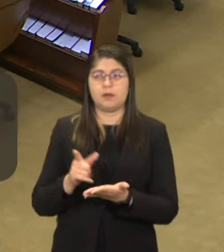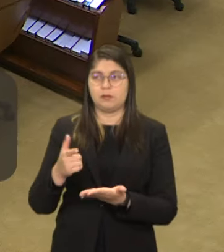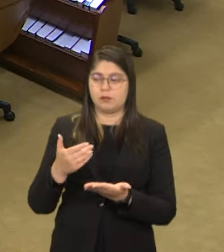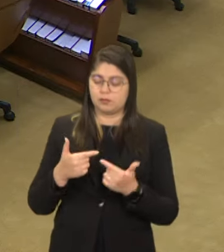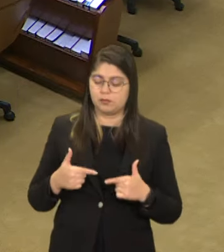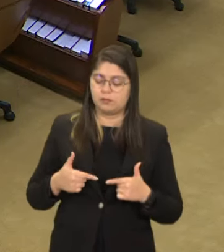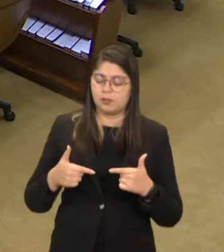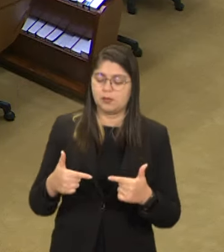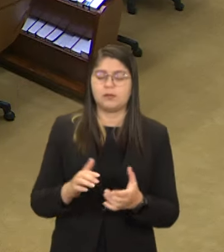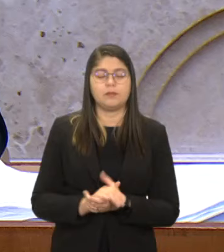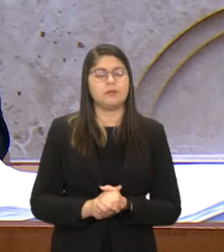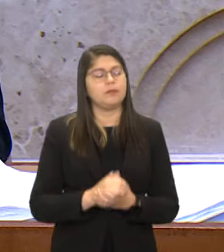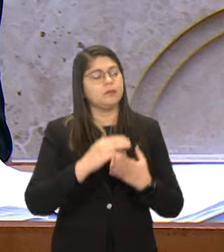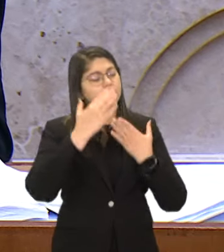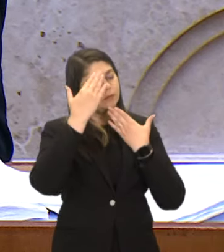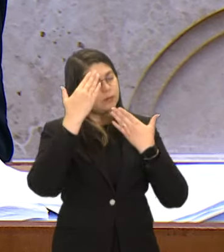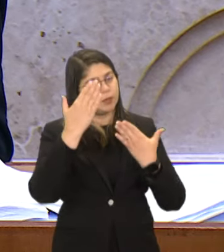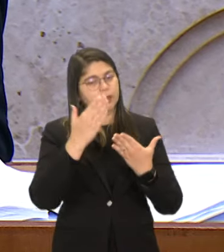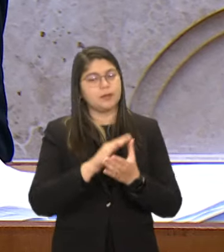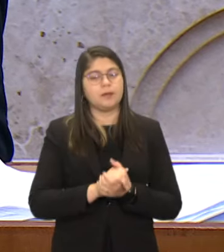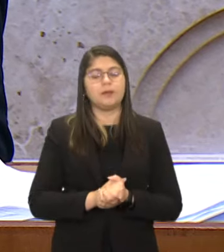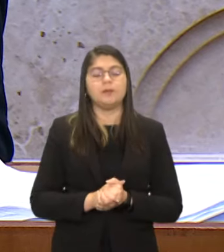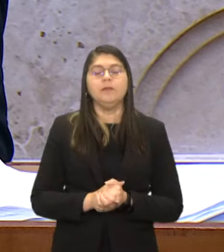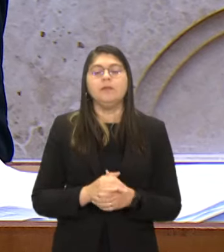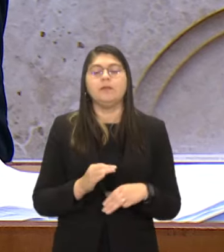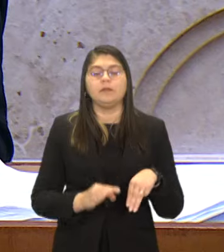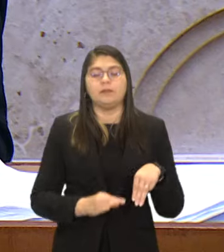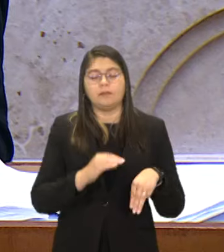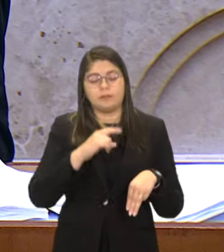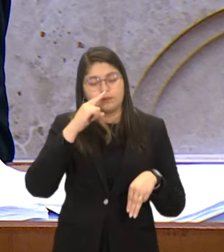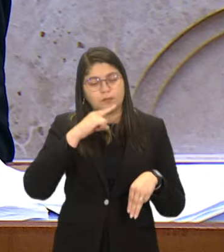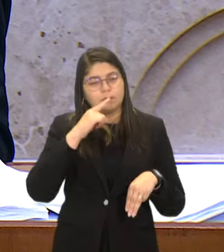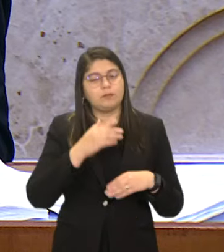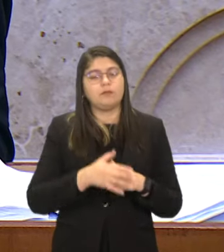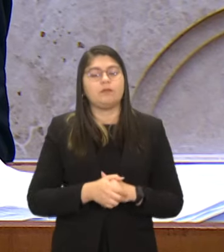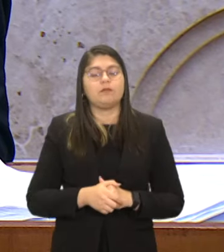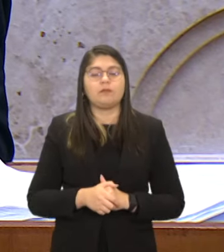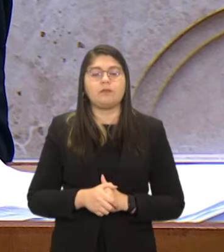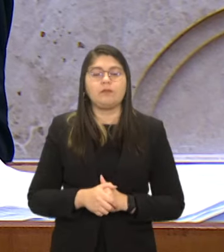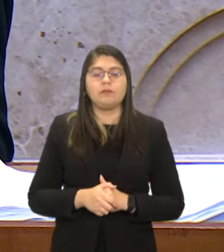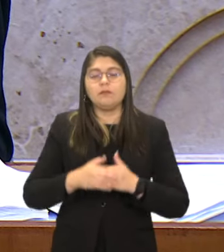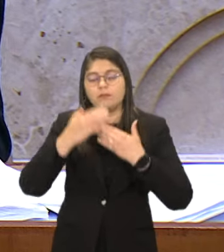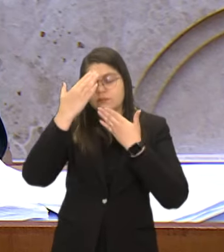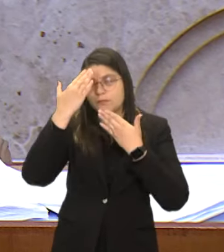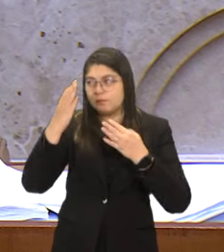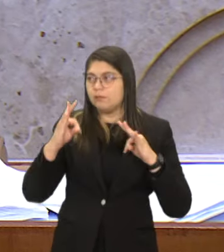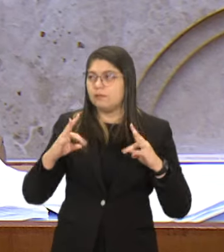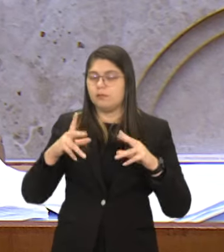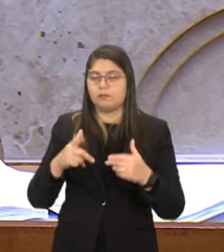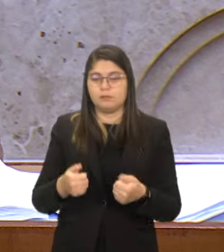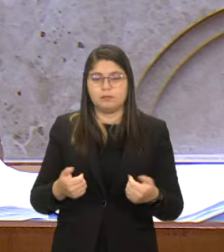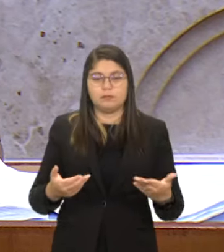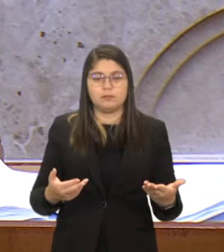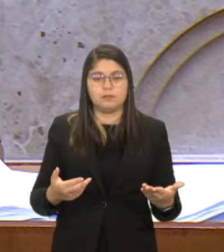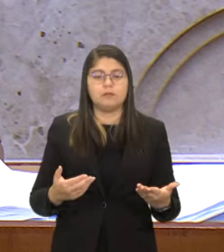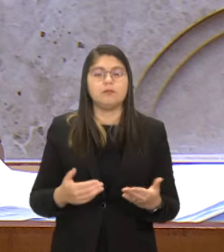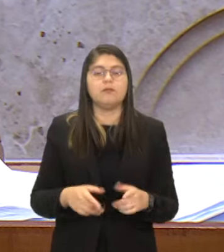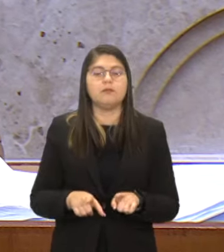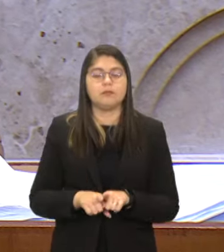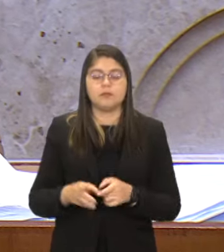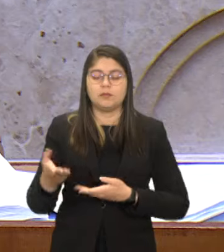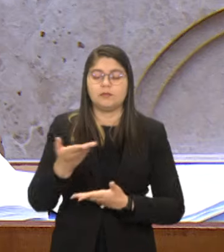Muito obrigado, ministro Gilmar Mendes. Eu agradeço a todos as referências e a